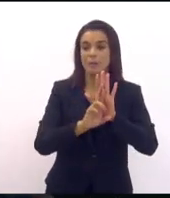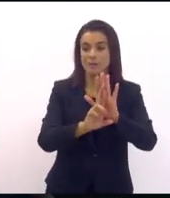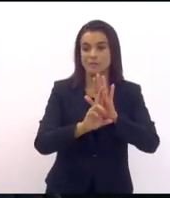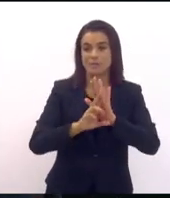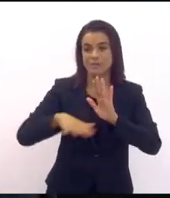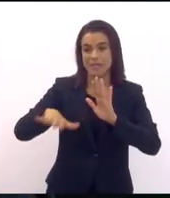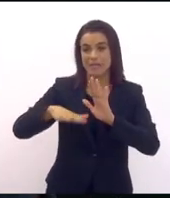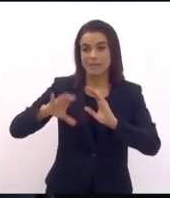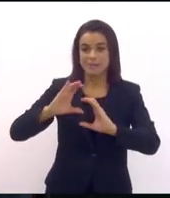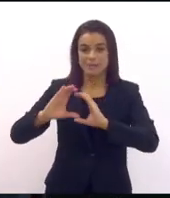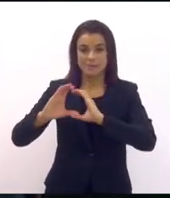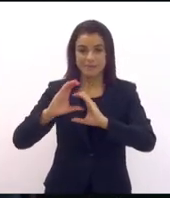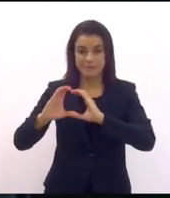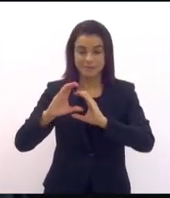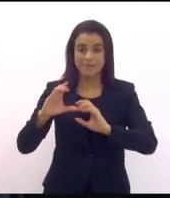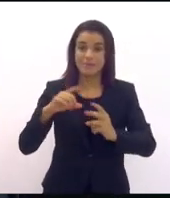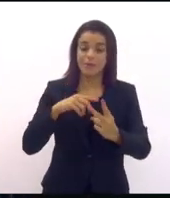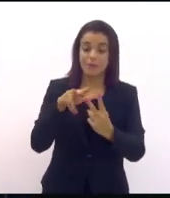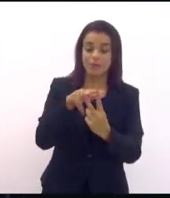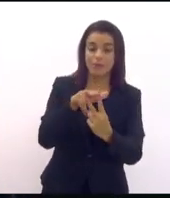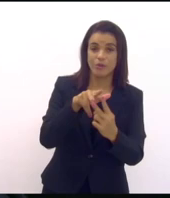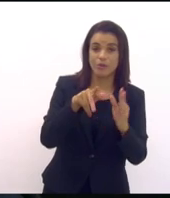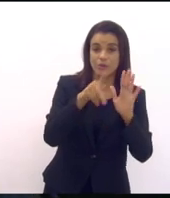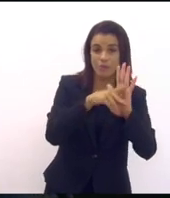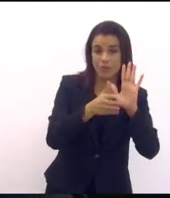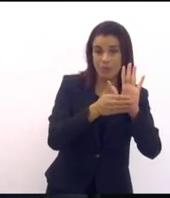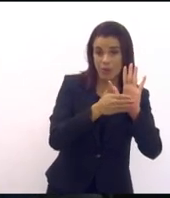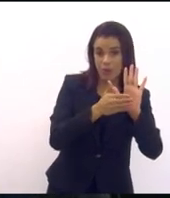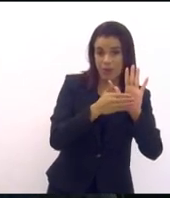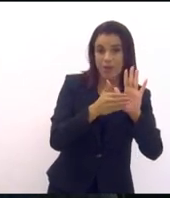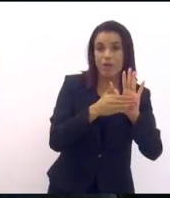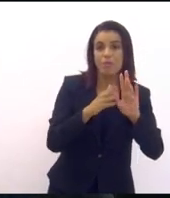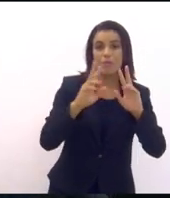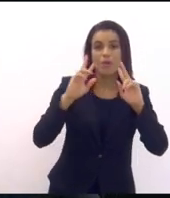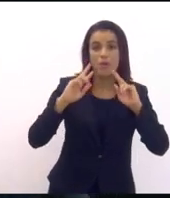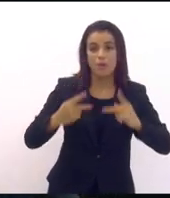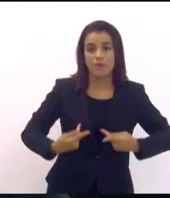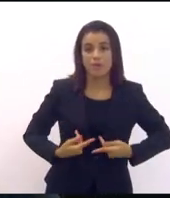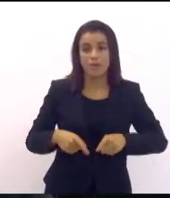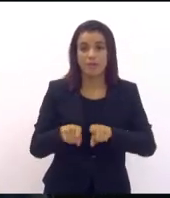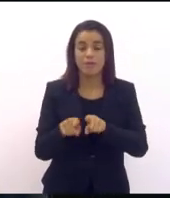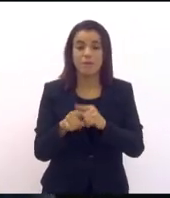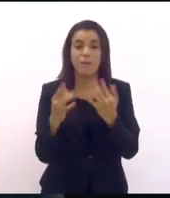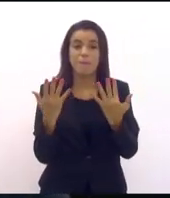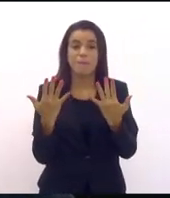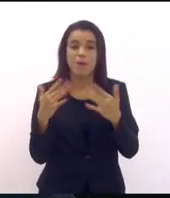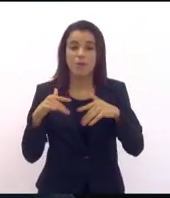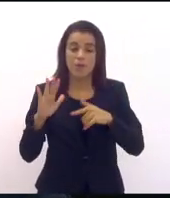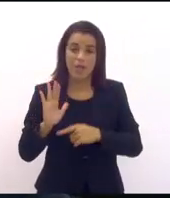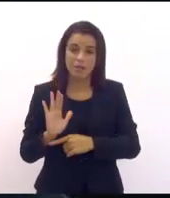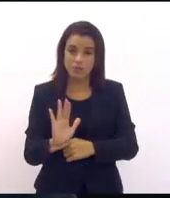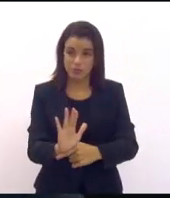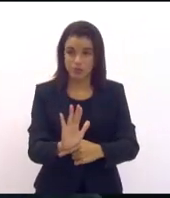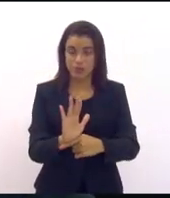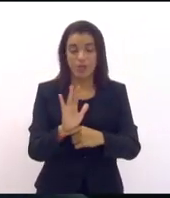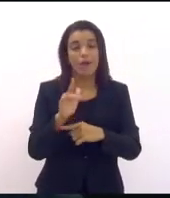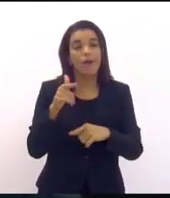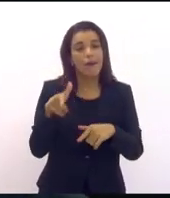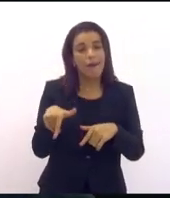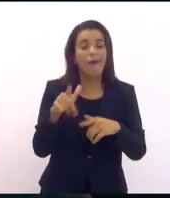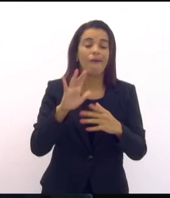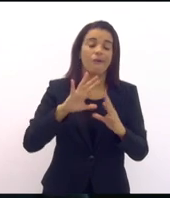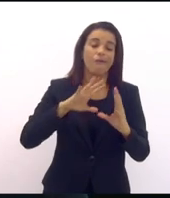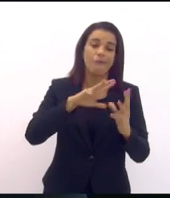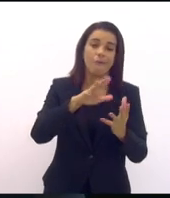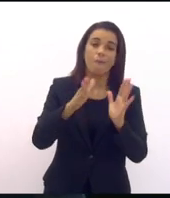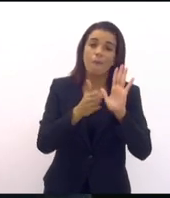comunicação Nós temos dois programas um programa de ajuda humanitária e um programa chamado mãos que ajudam que é um programa mundial da igreja